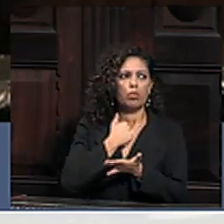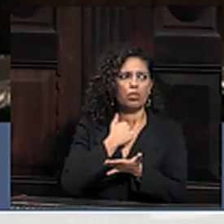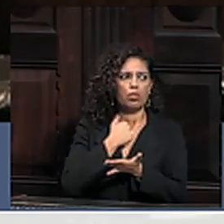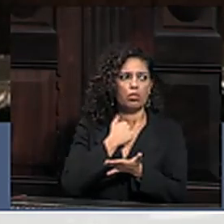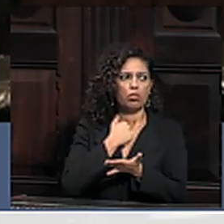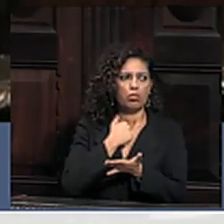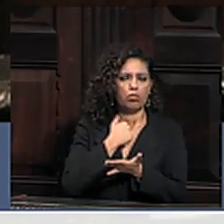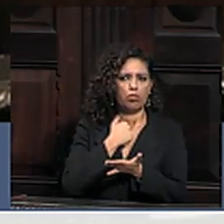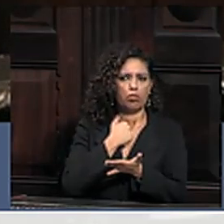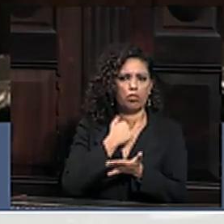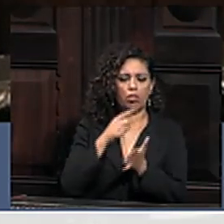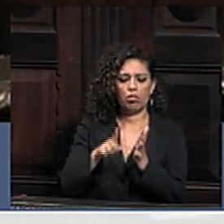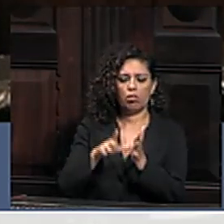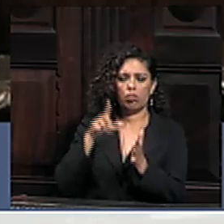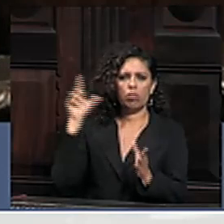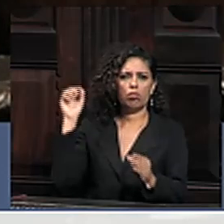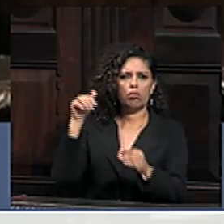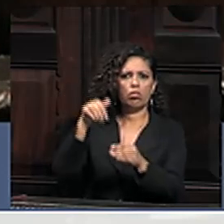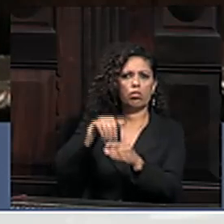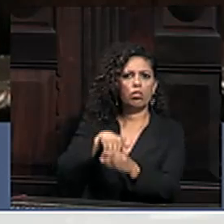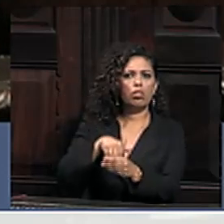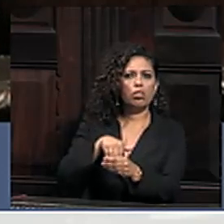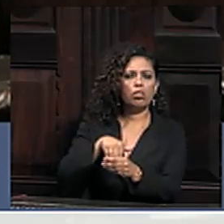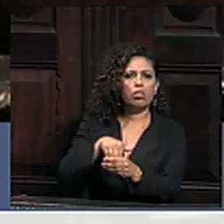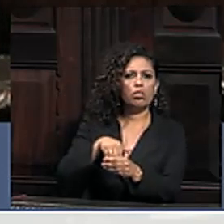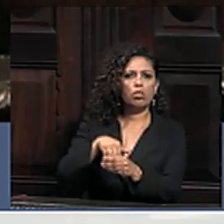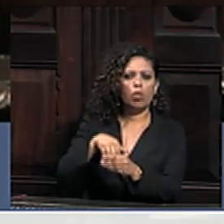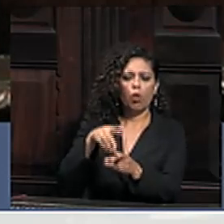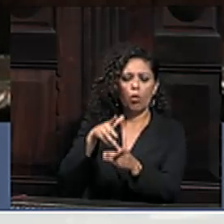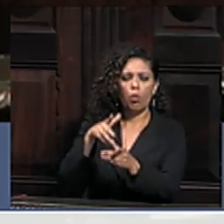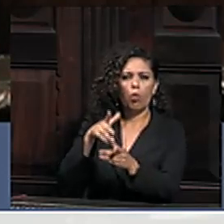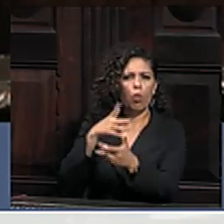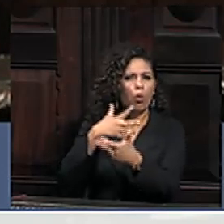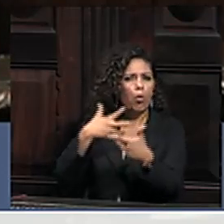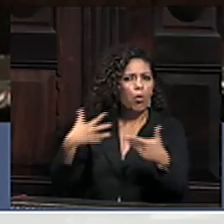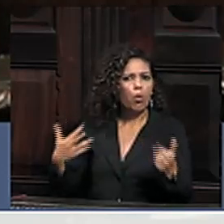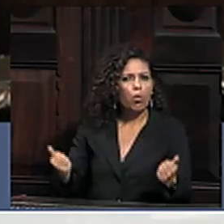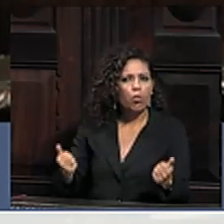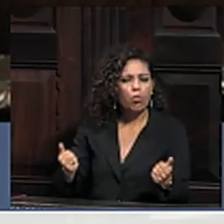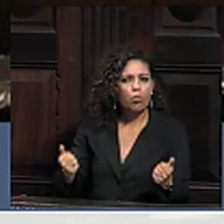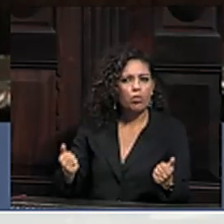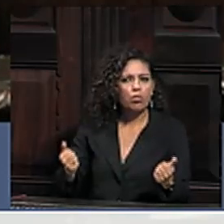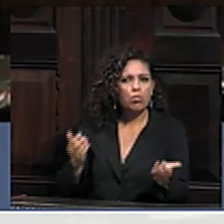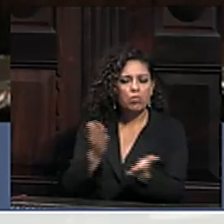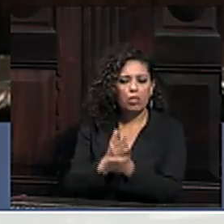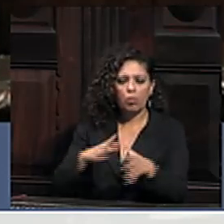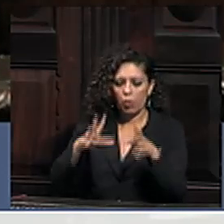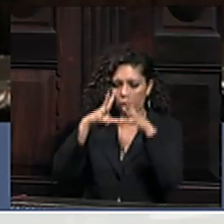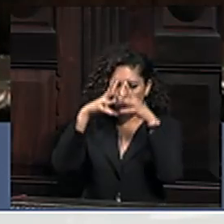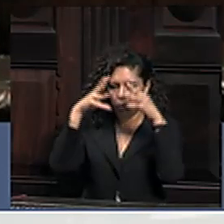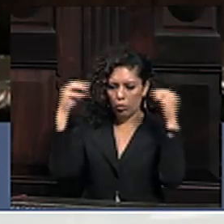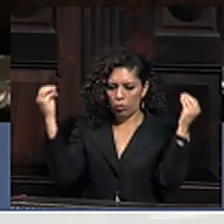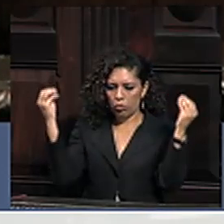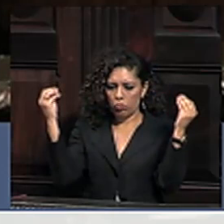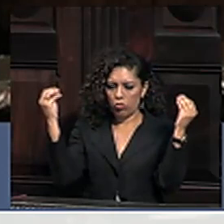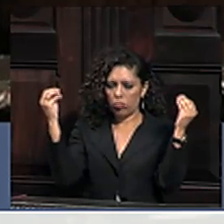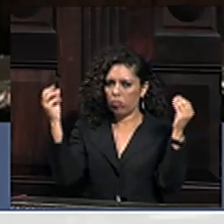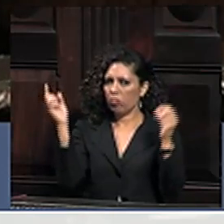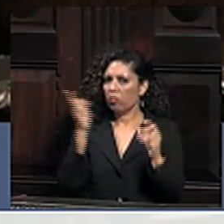da eleição para trás, de modo que se inicie um ciclo político virgem,